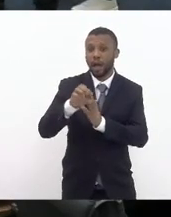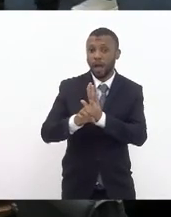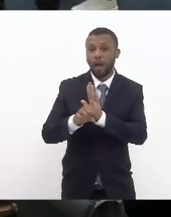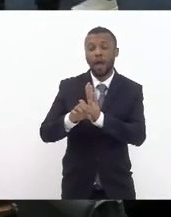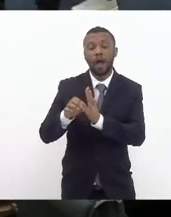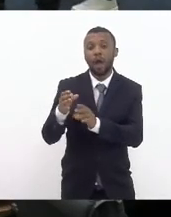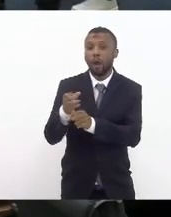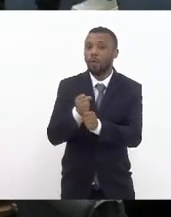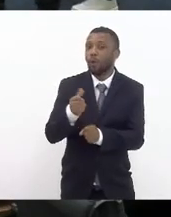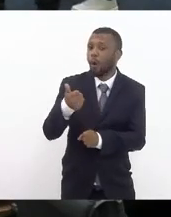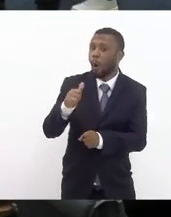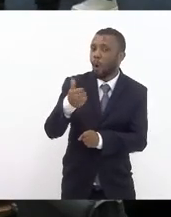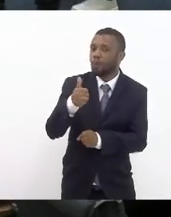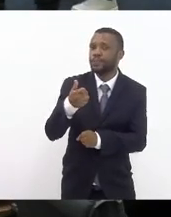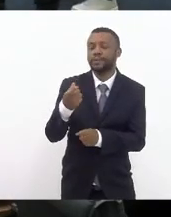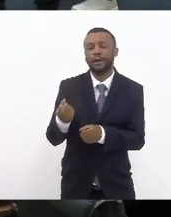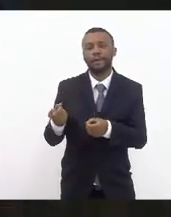comissões.